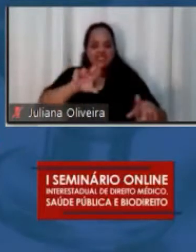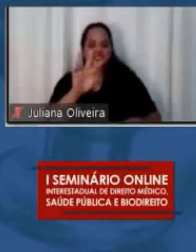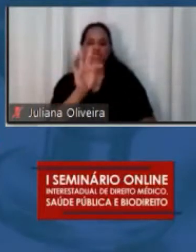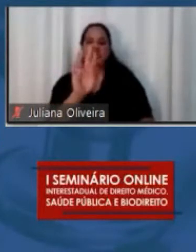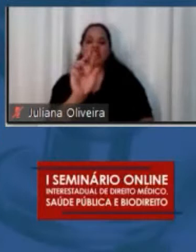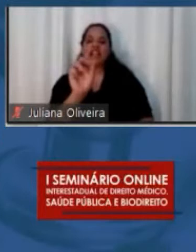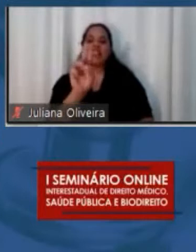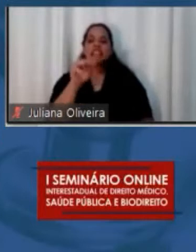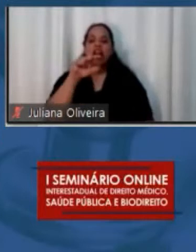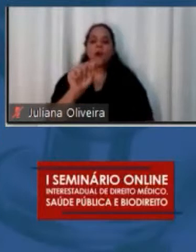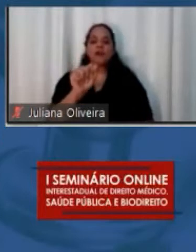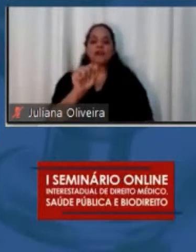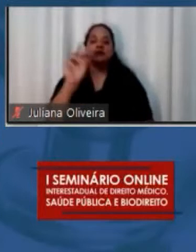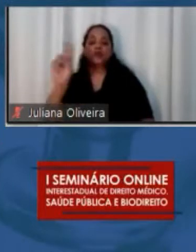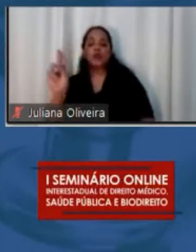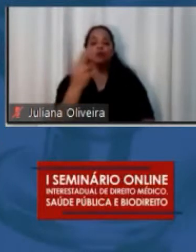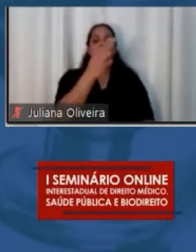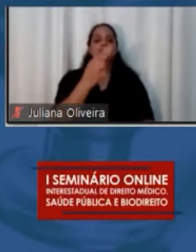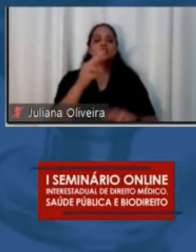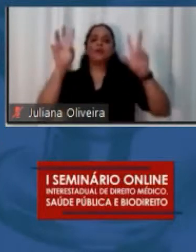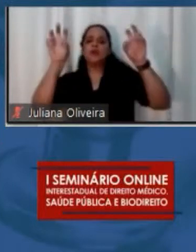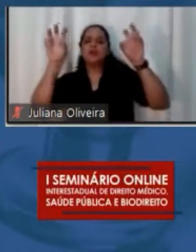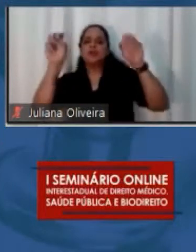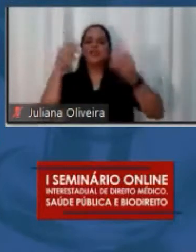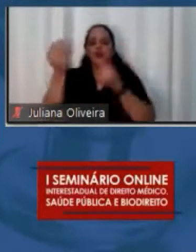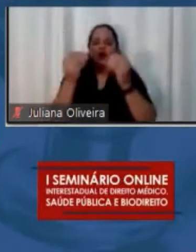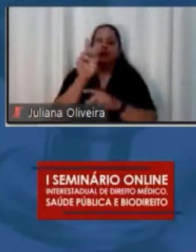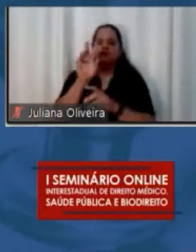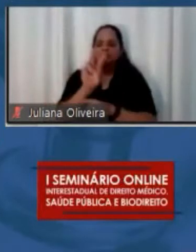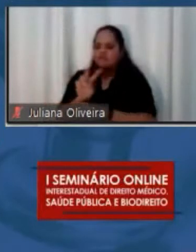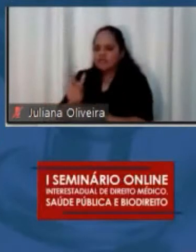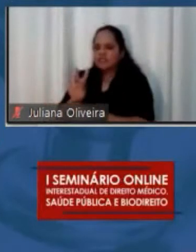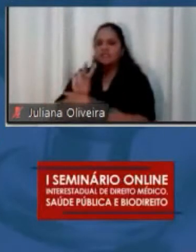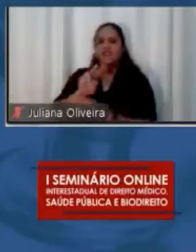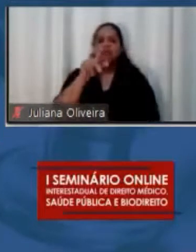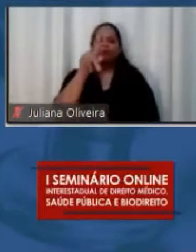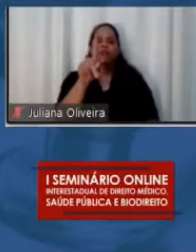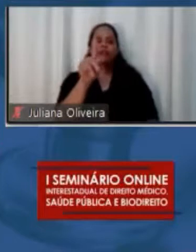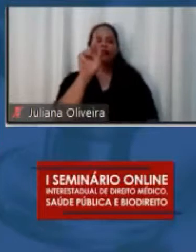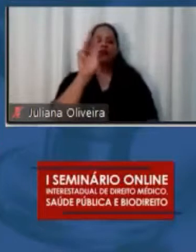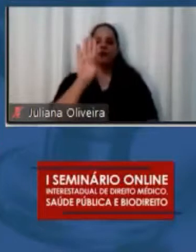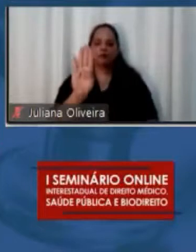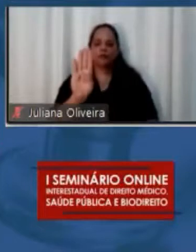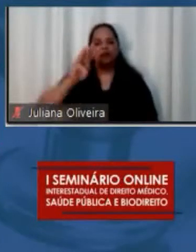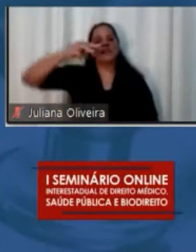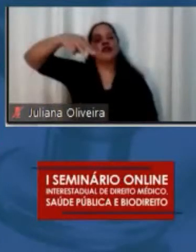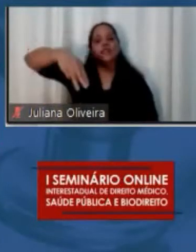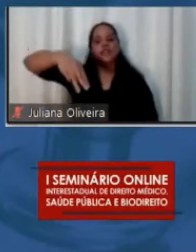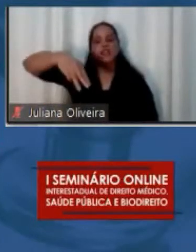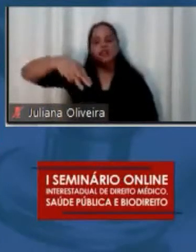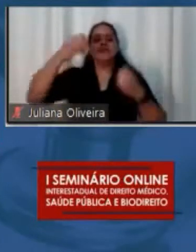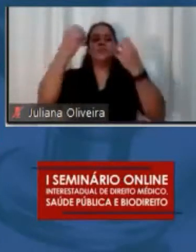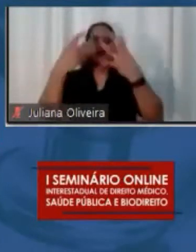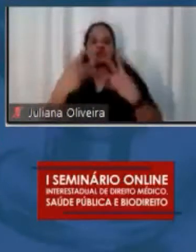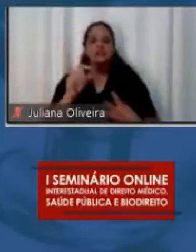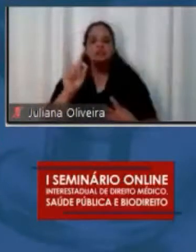do conceito geral de gerenciamento de sangue, PBM, que foi mencionado pela moderadora da